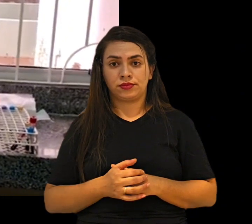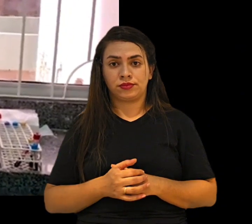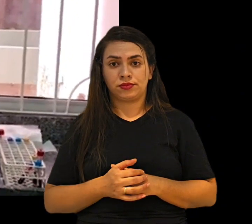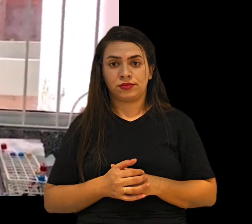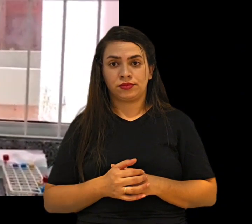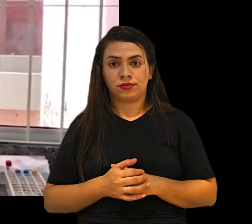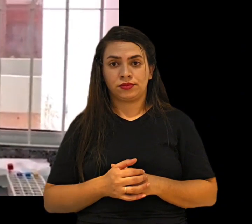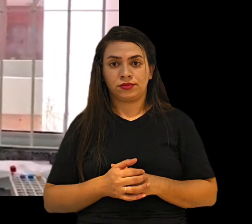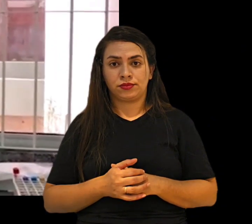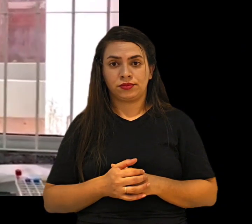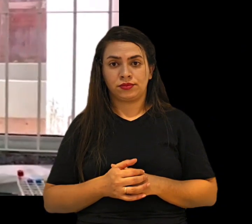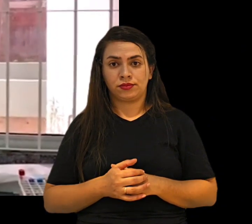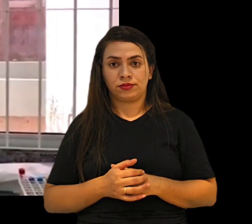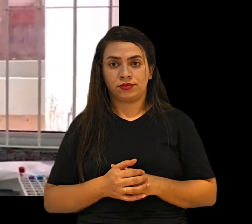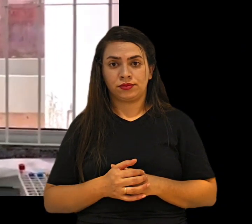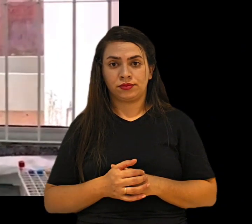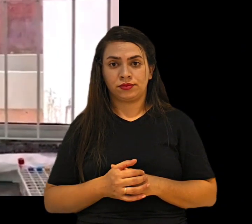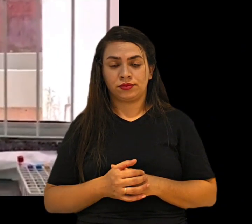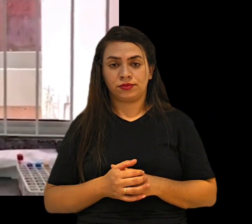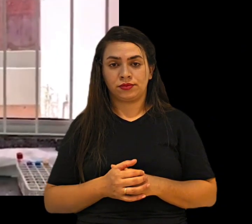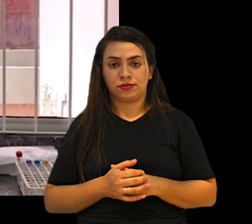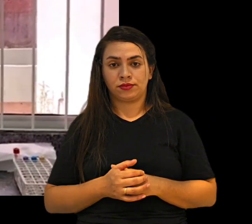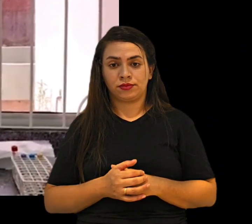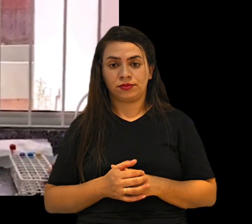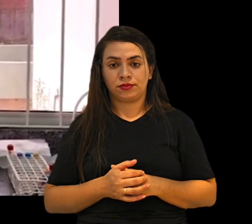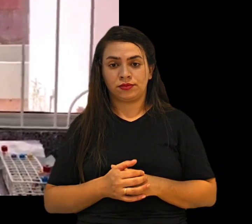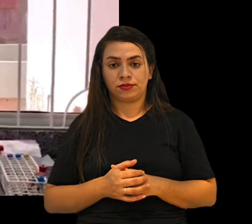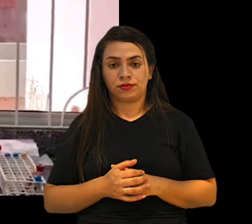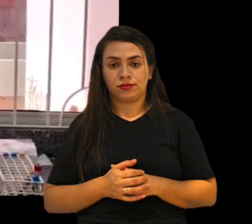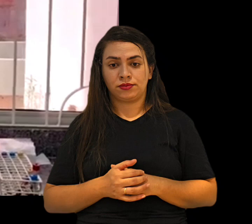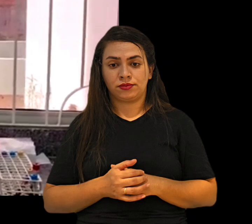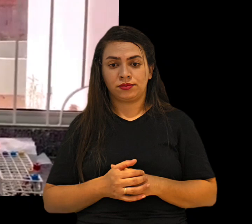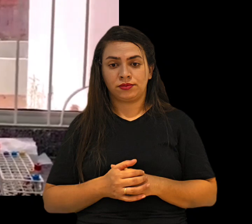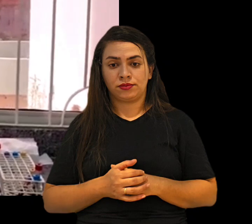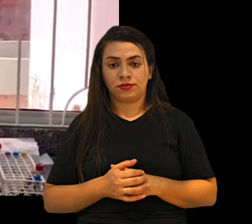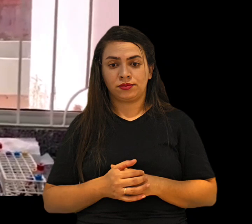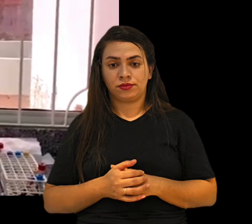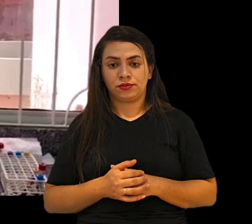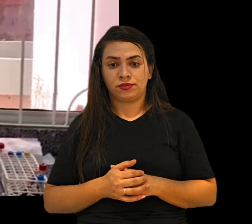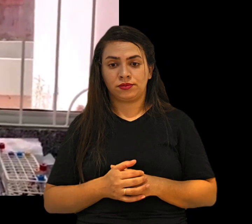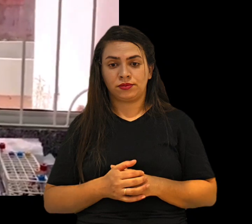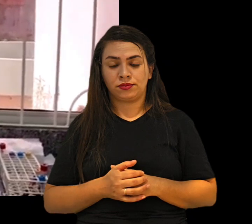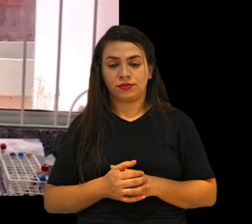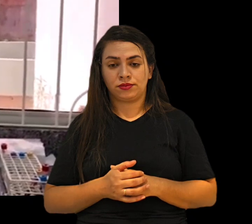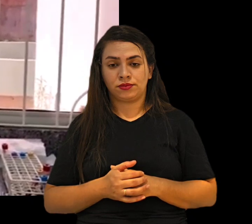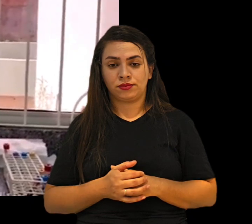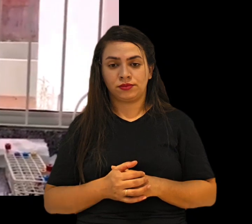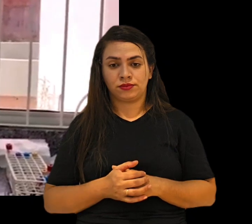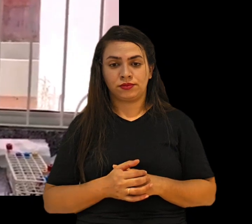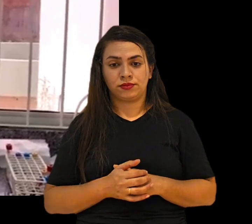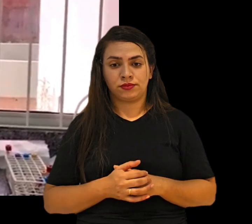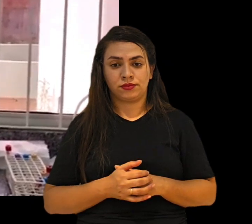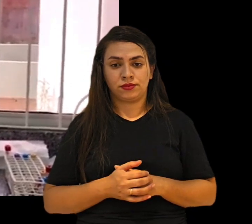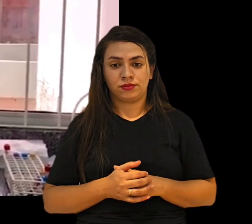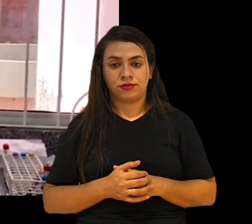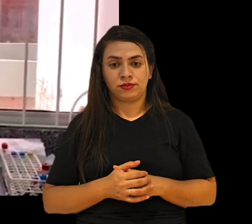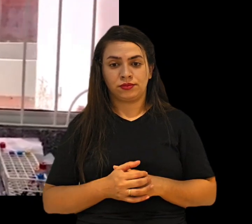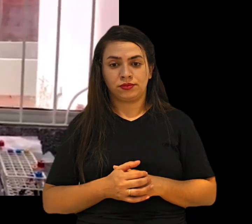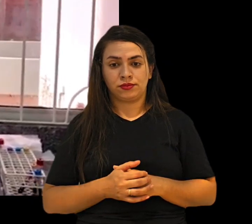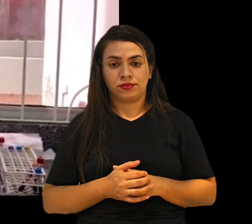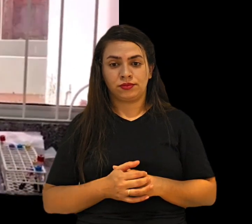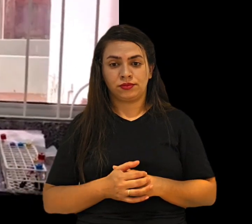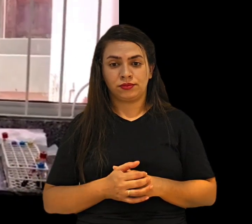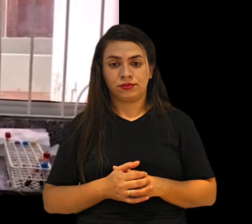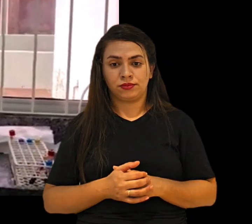assim, para não acontecer nenhum acidente pérfuro cortante. Tampa, gira e joga lá